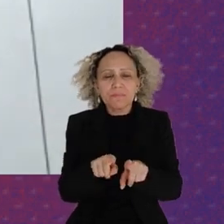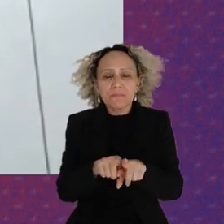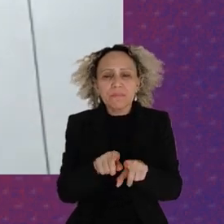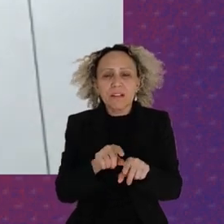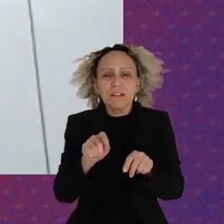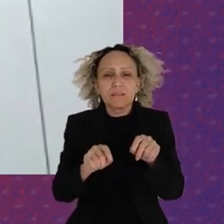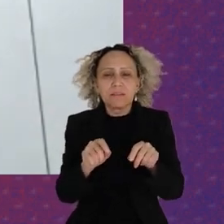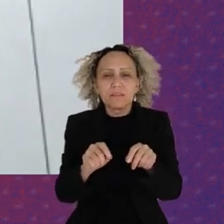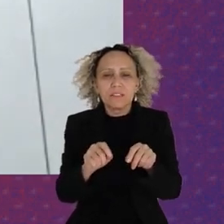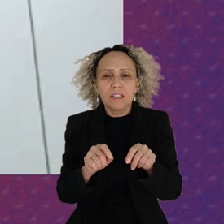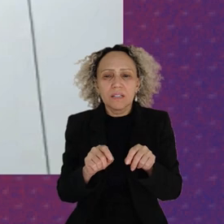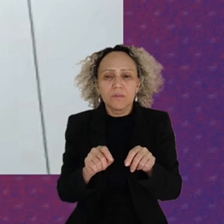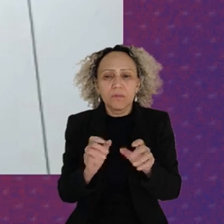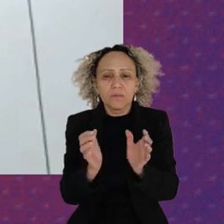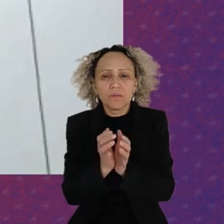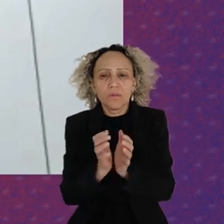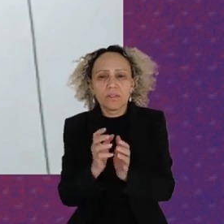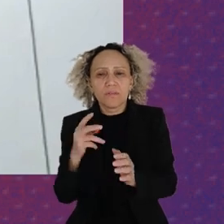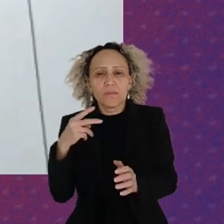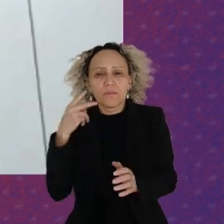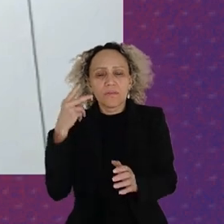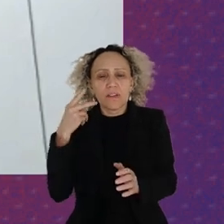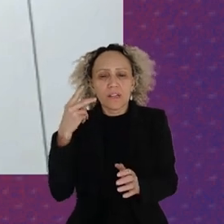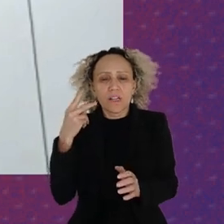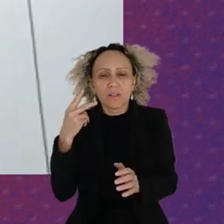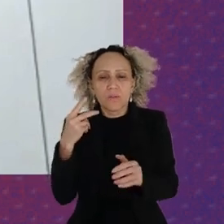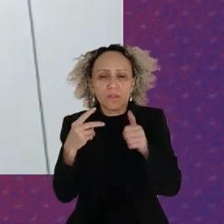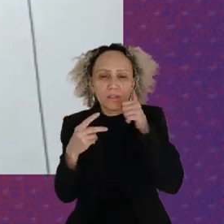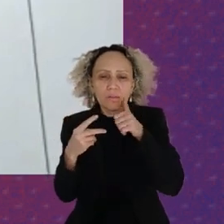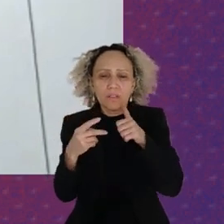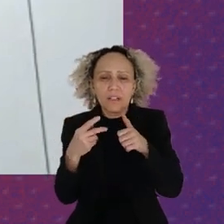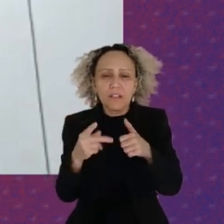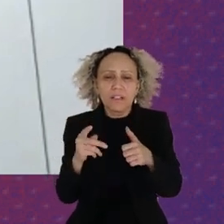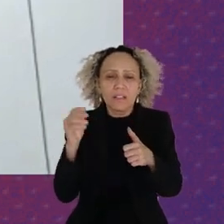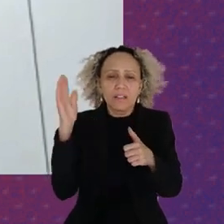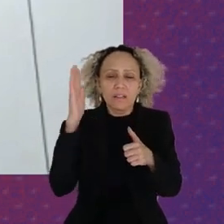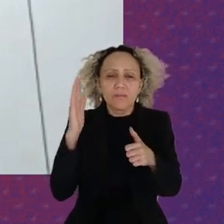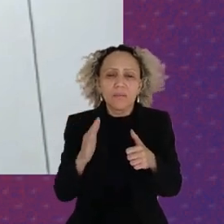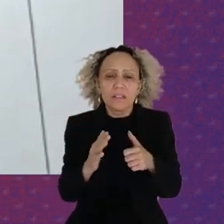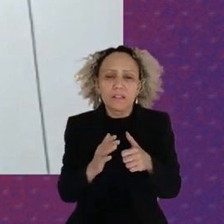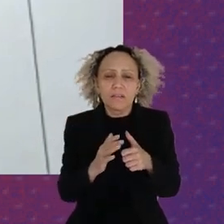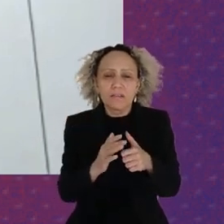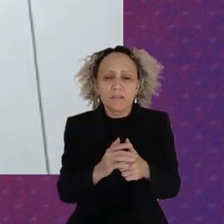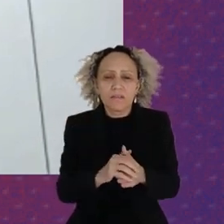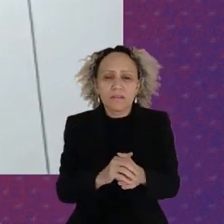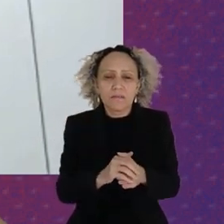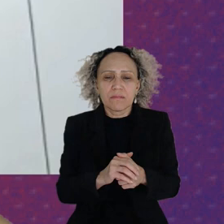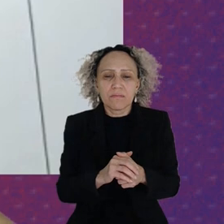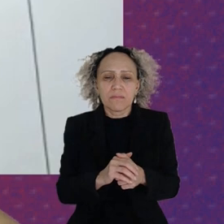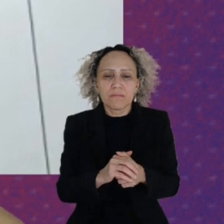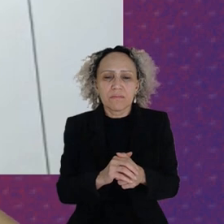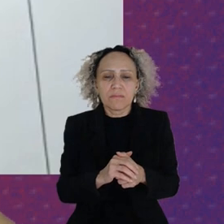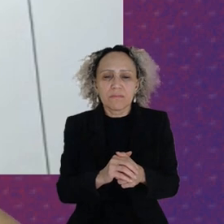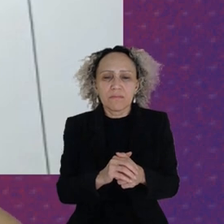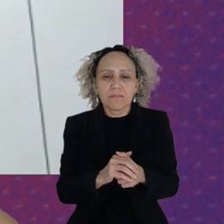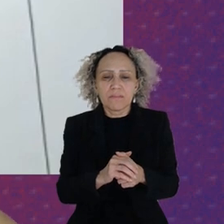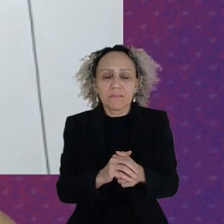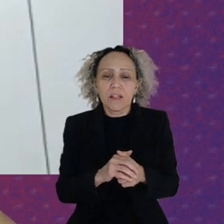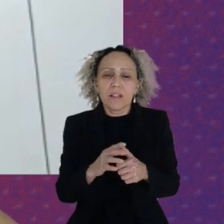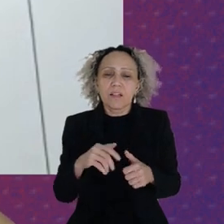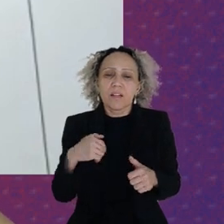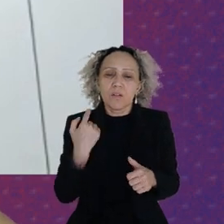mulheres no Brasil. Isso é um número que não representa a quantidade de mulheres brasileiras, né? Nós